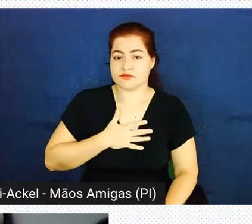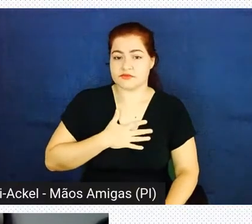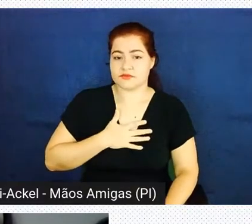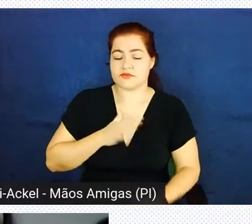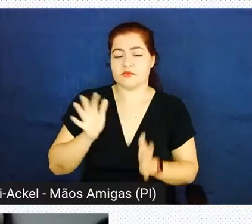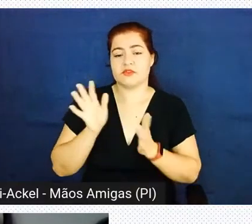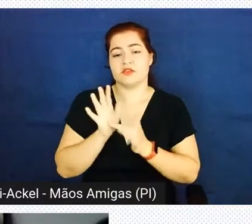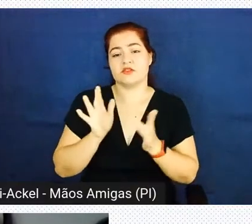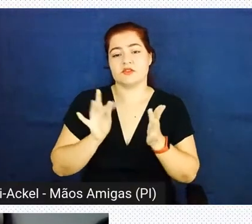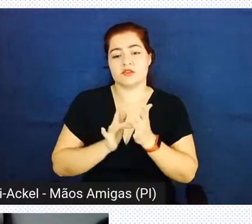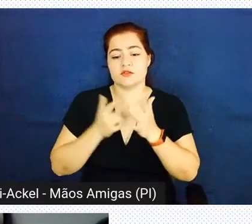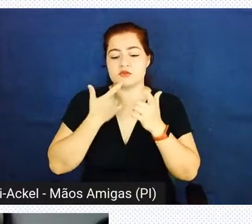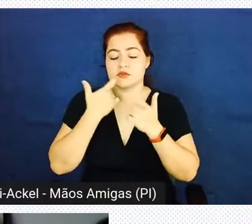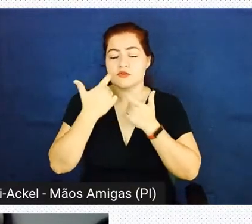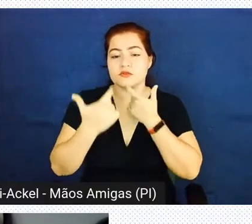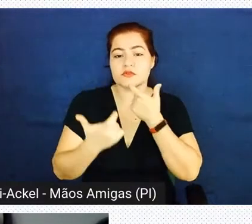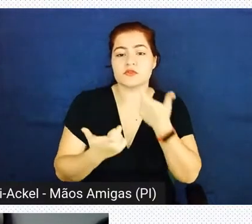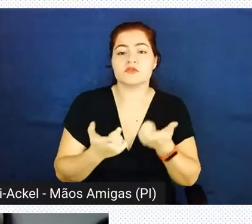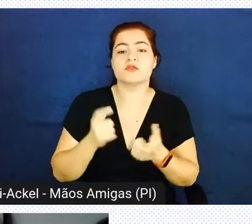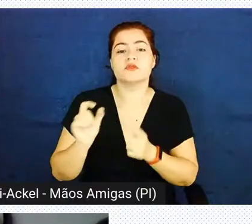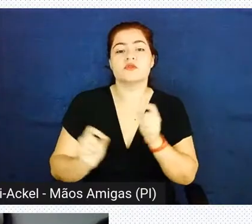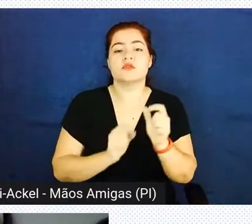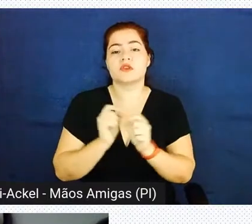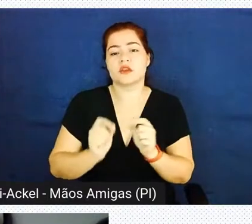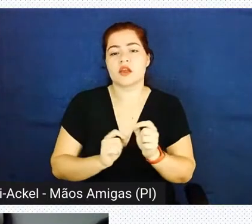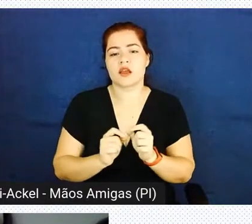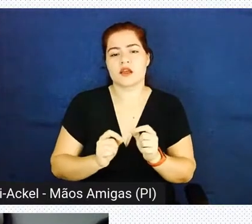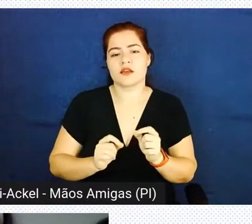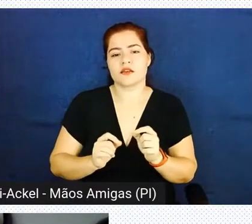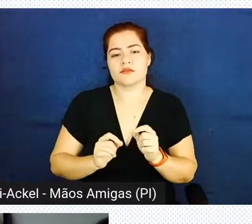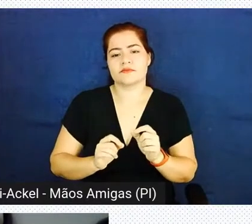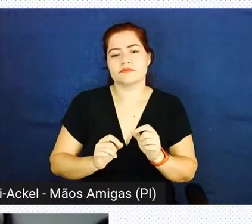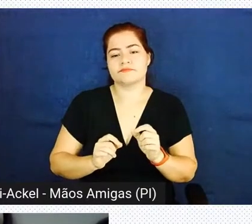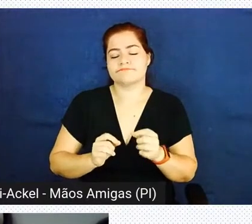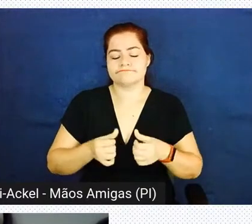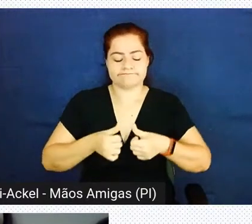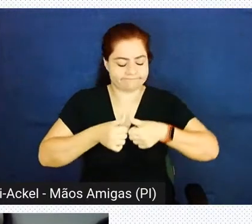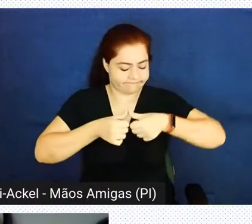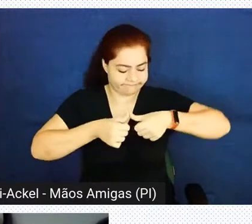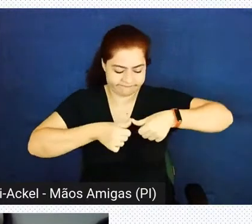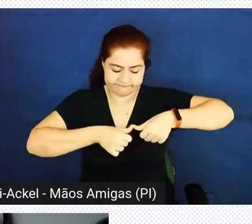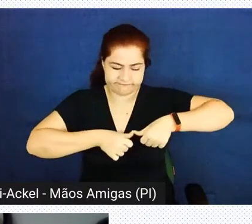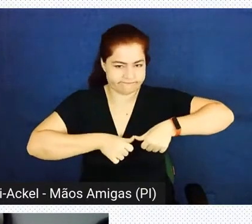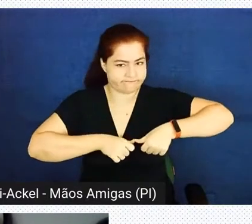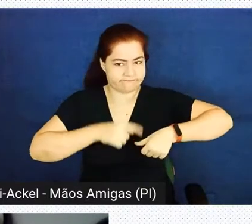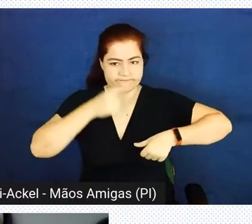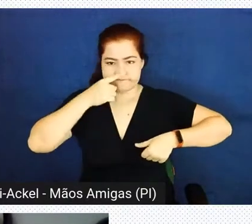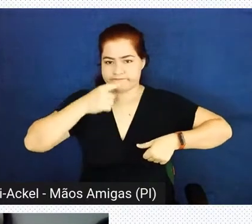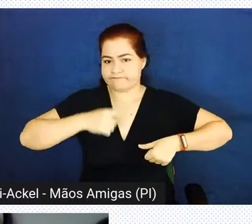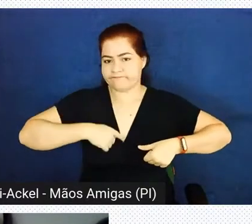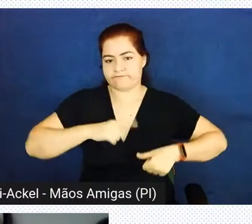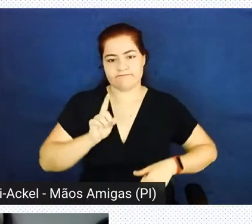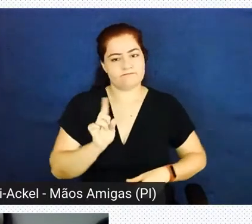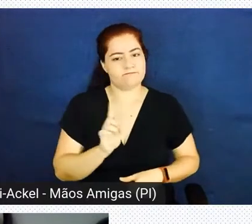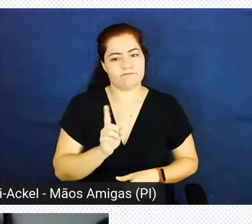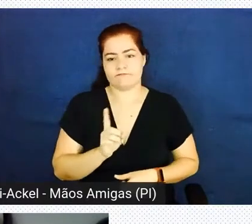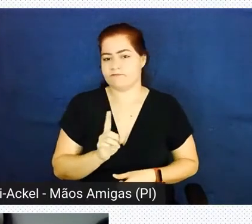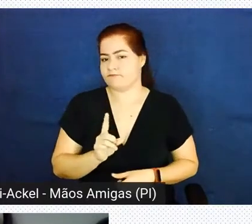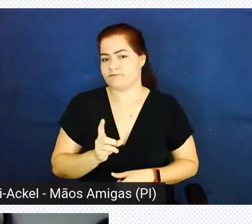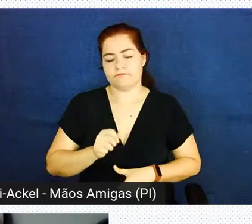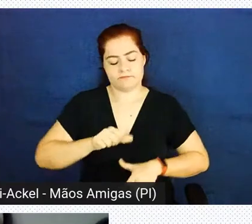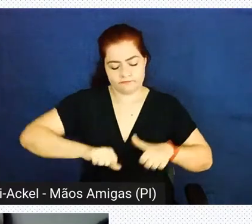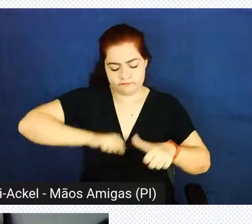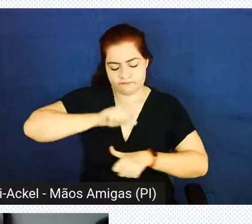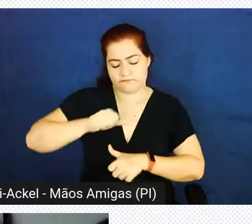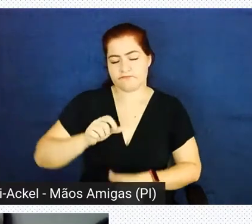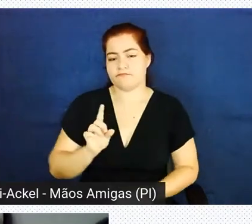Jesus trazia não se lhe fixavam no íntimo, de forma a